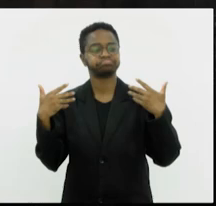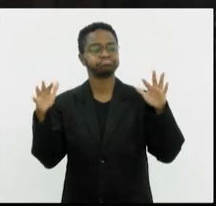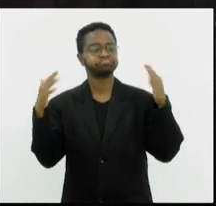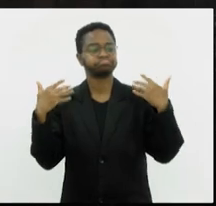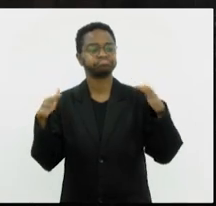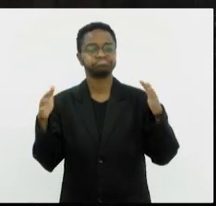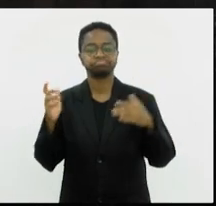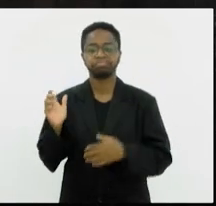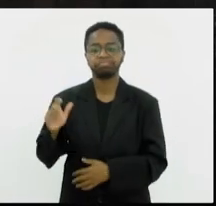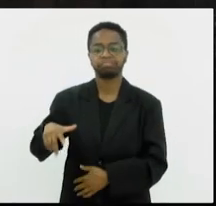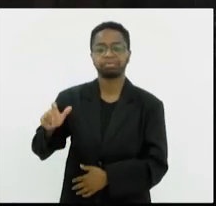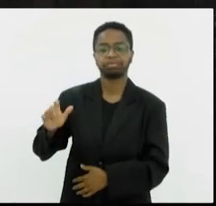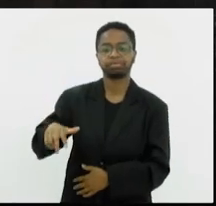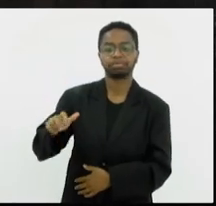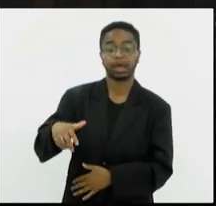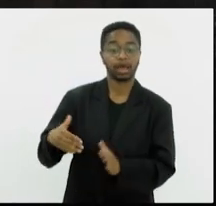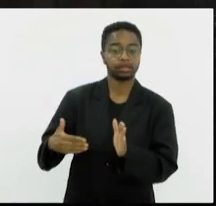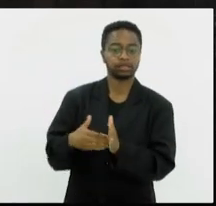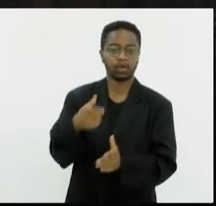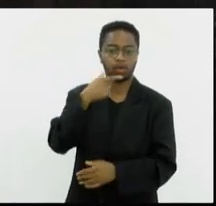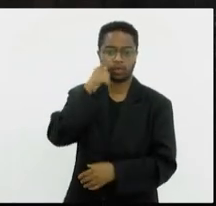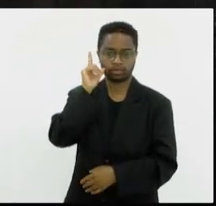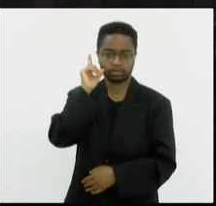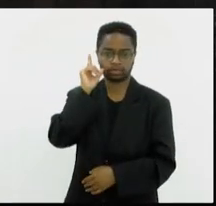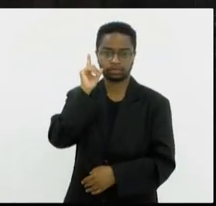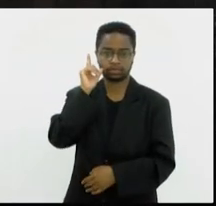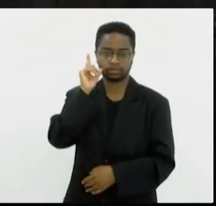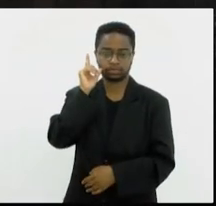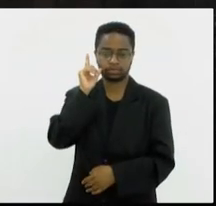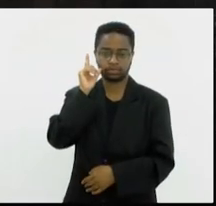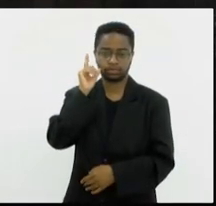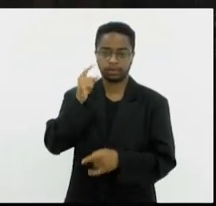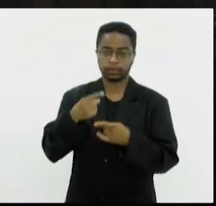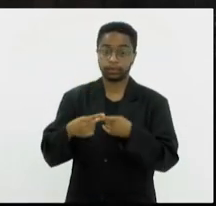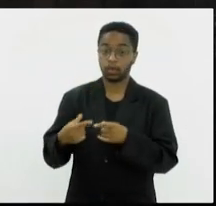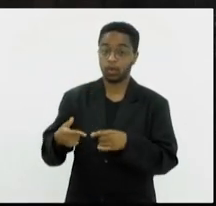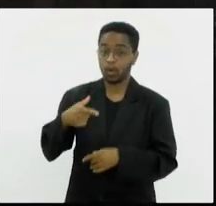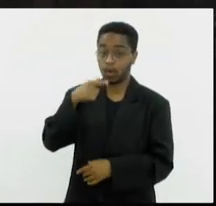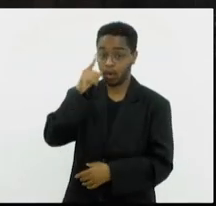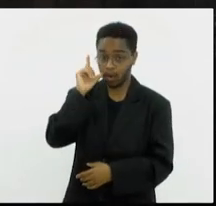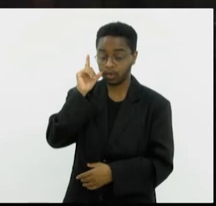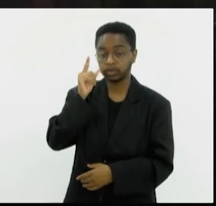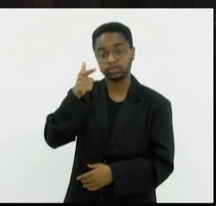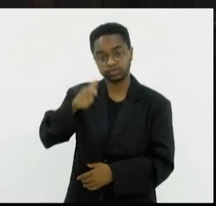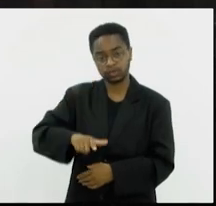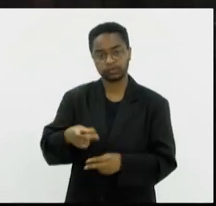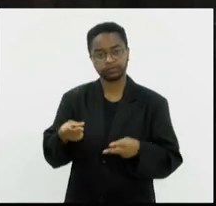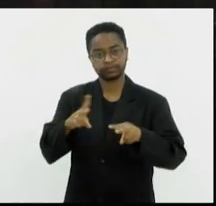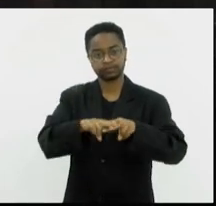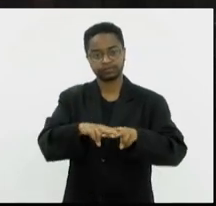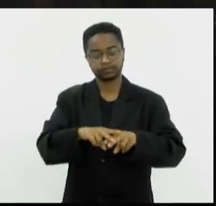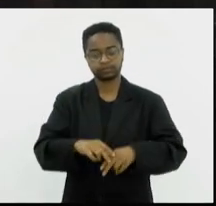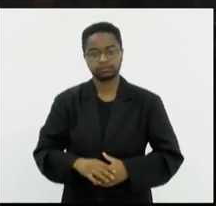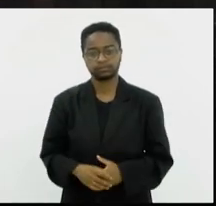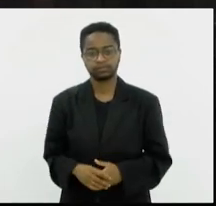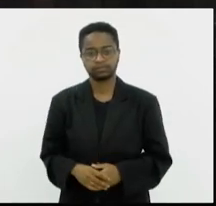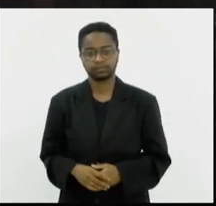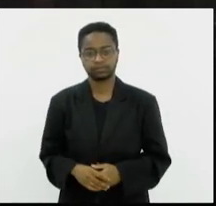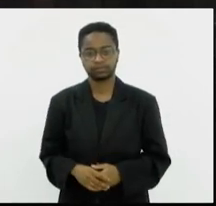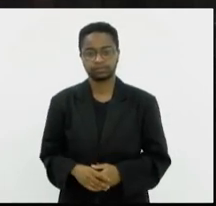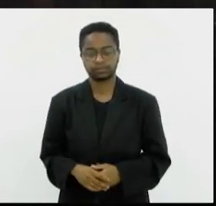solto até o dia de ontem quando foi novamente preso